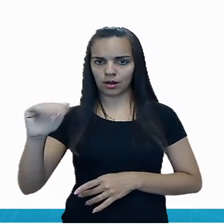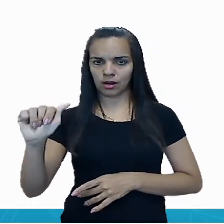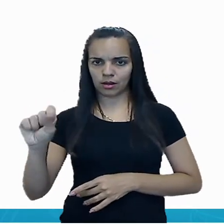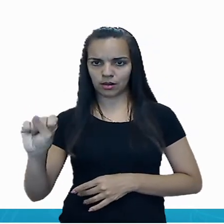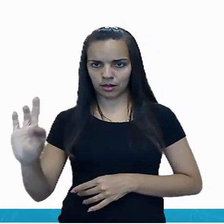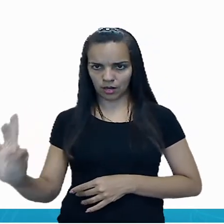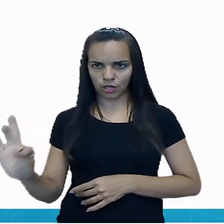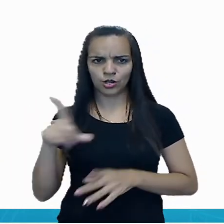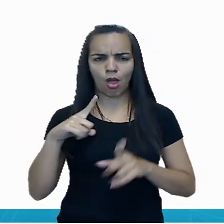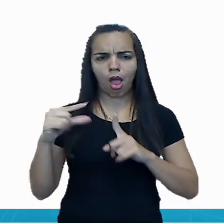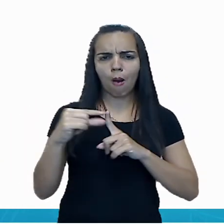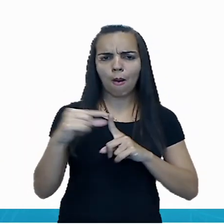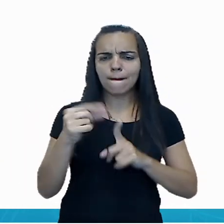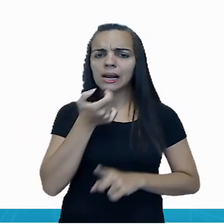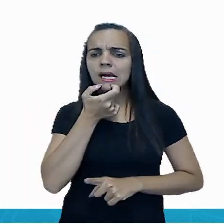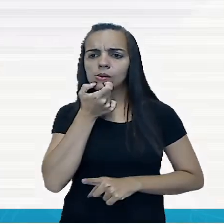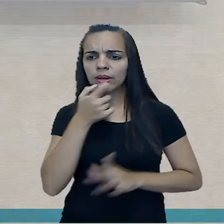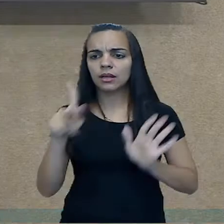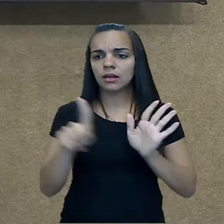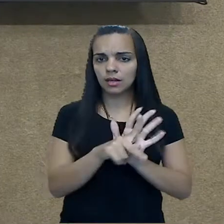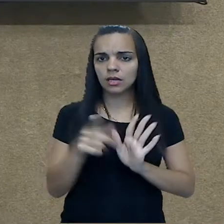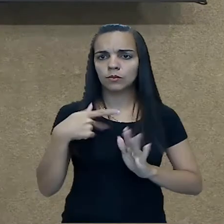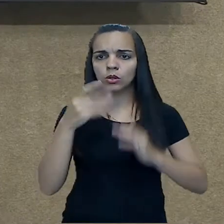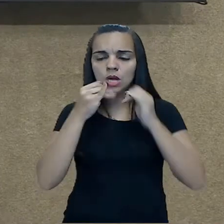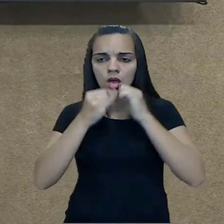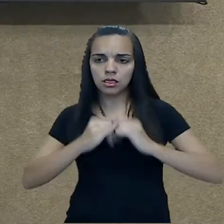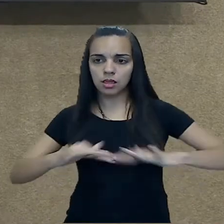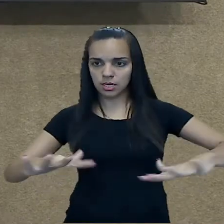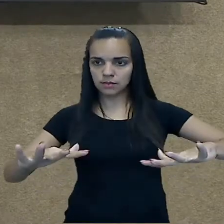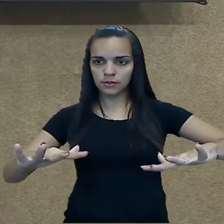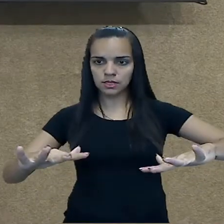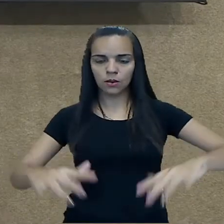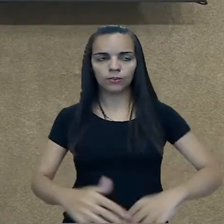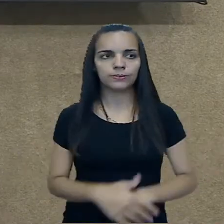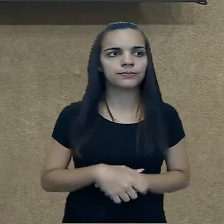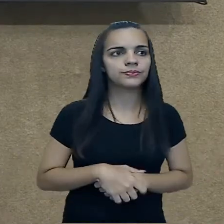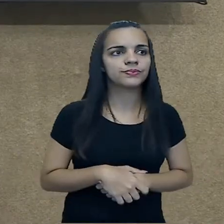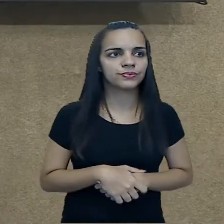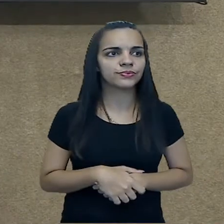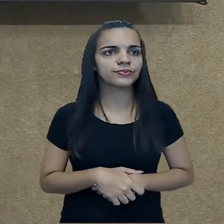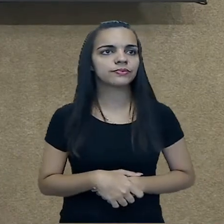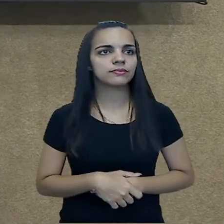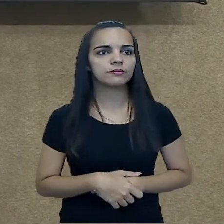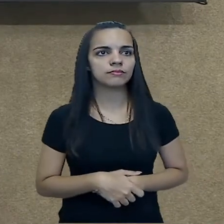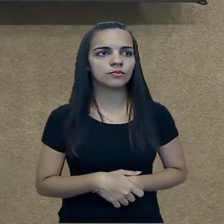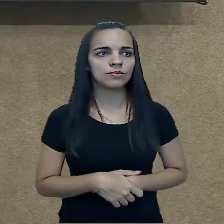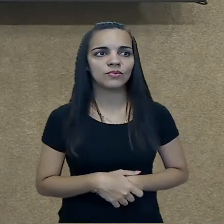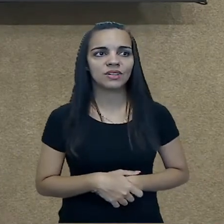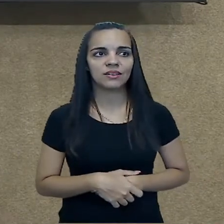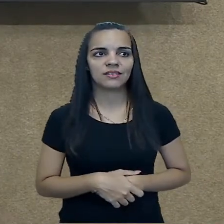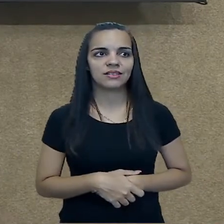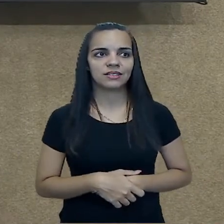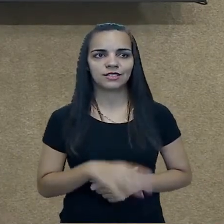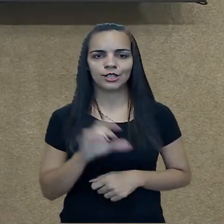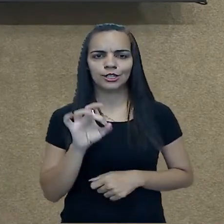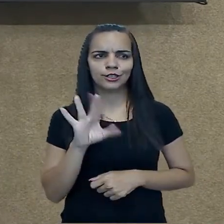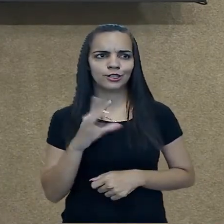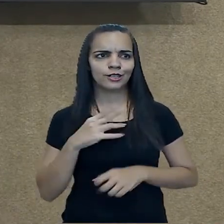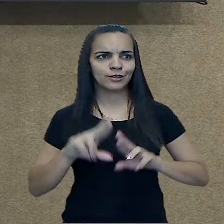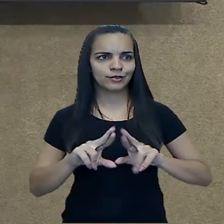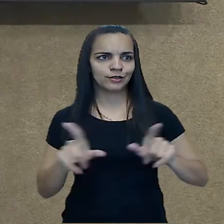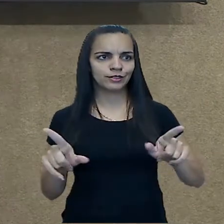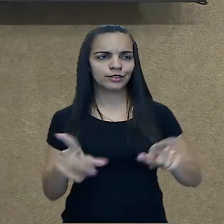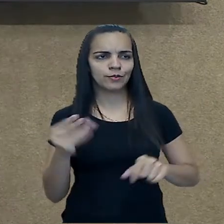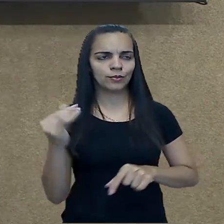transmissão. Então, tem uma semelhança enorme com a questão da rádio, né? Só que tem uma variante que é